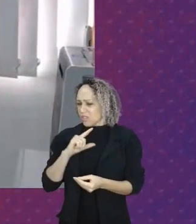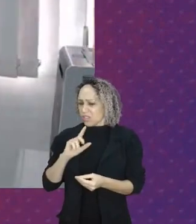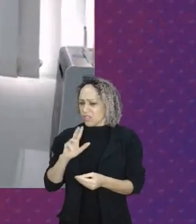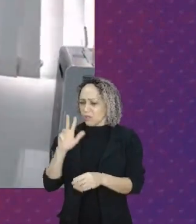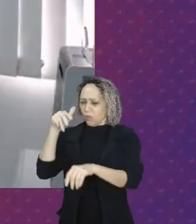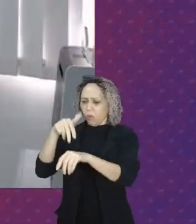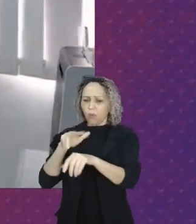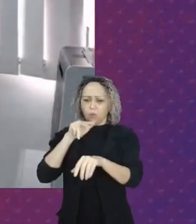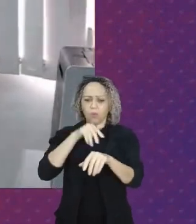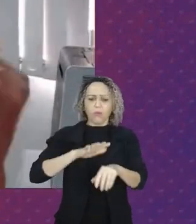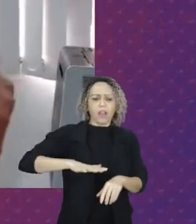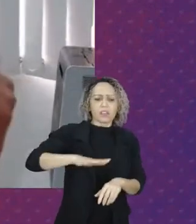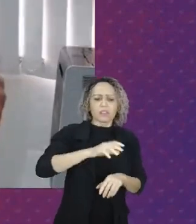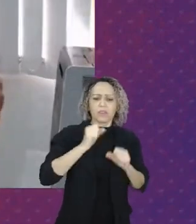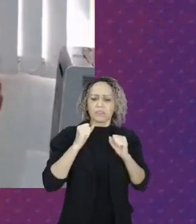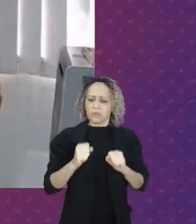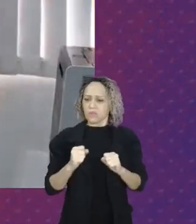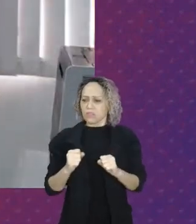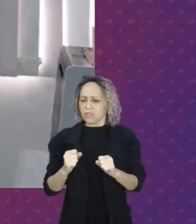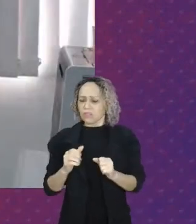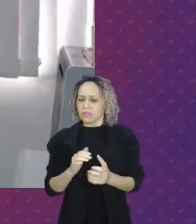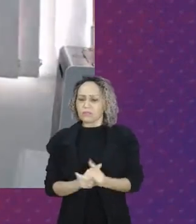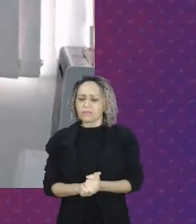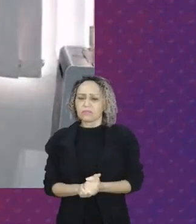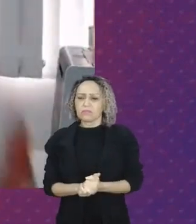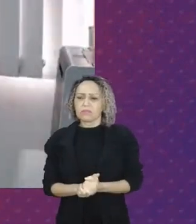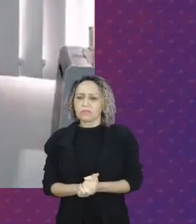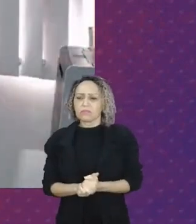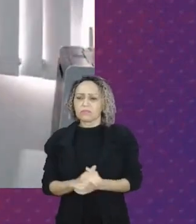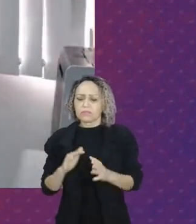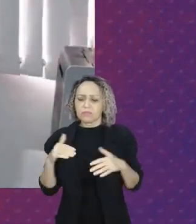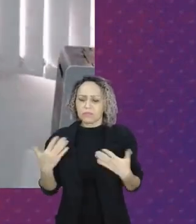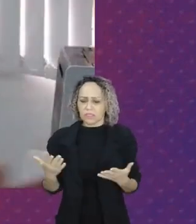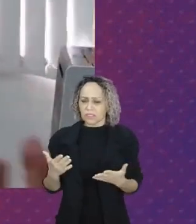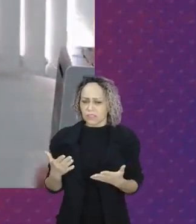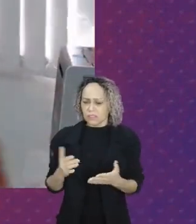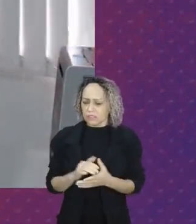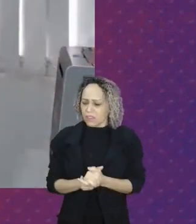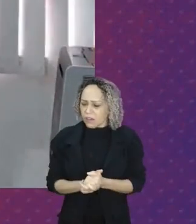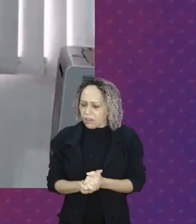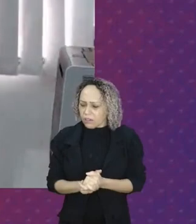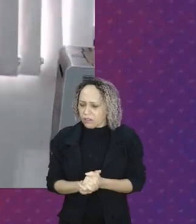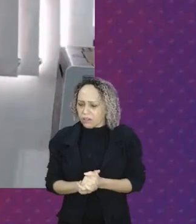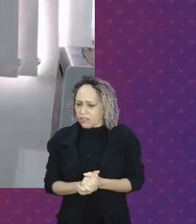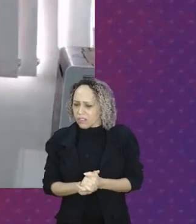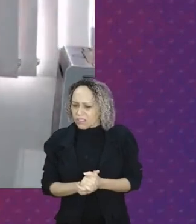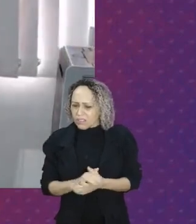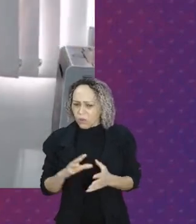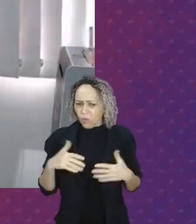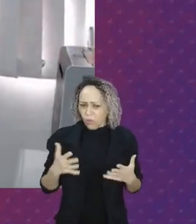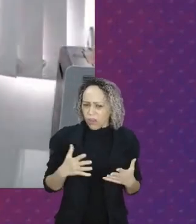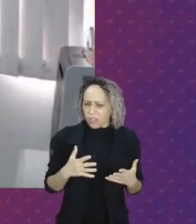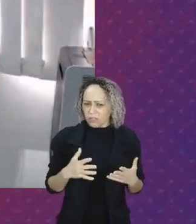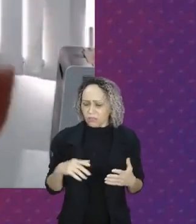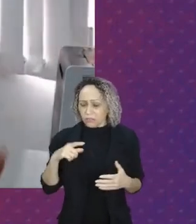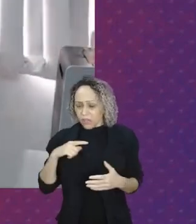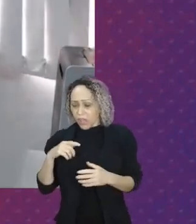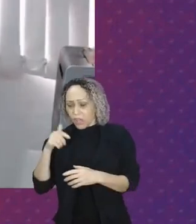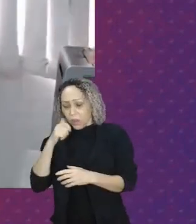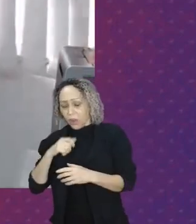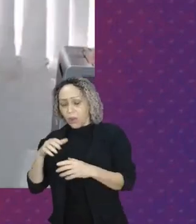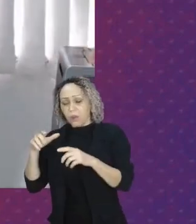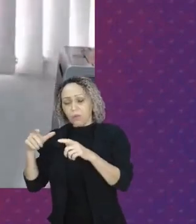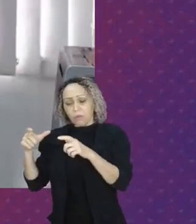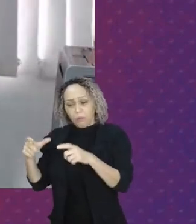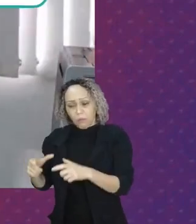e ainda assim não o fazemos quando o homem está presente no espaço do trabalho. Então, nós temos